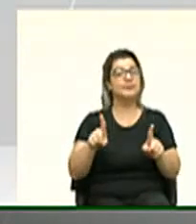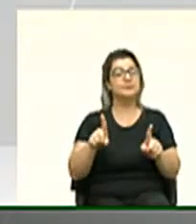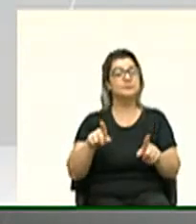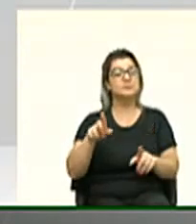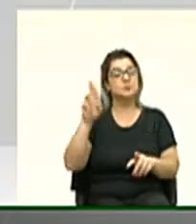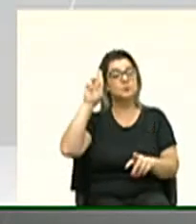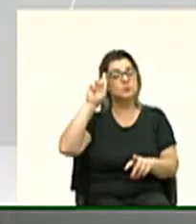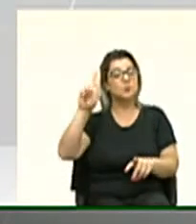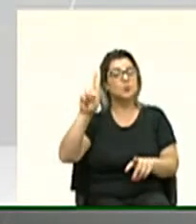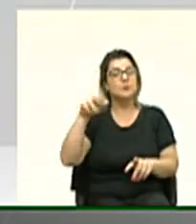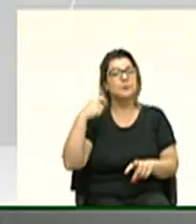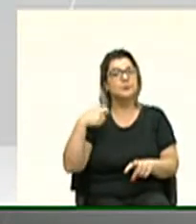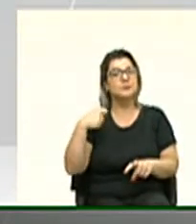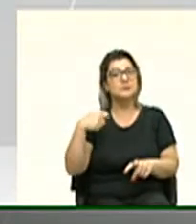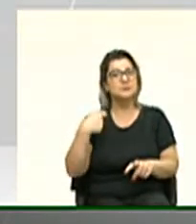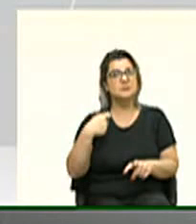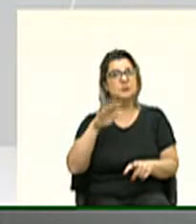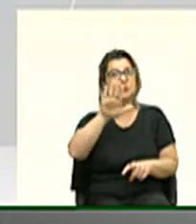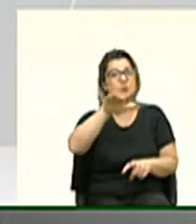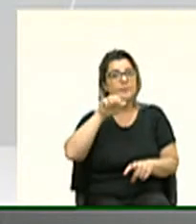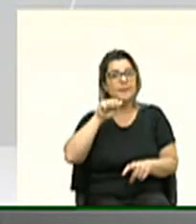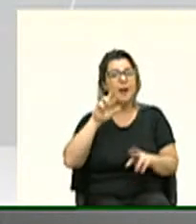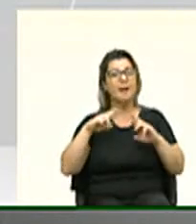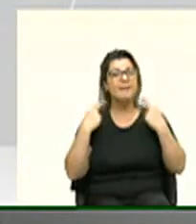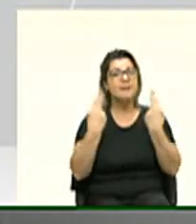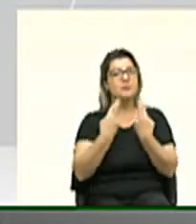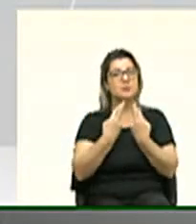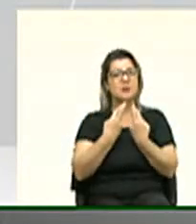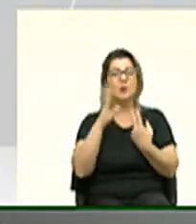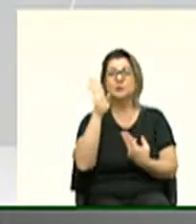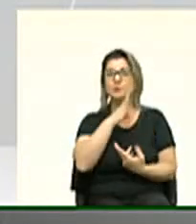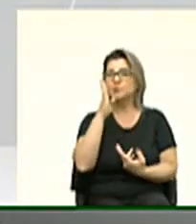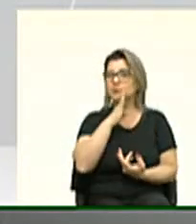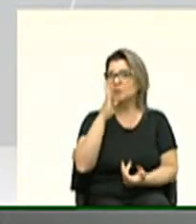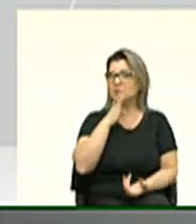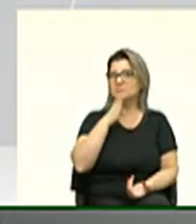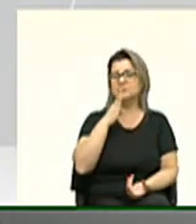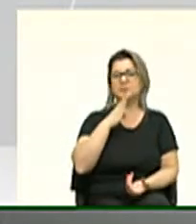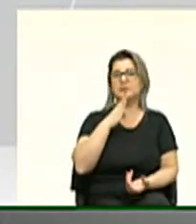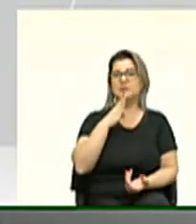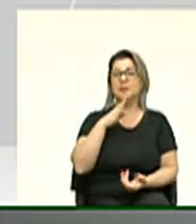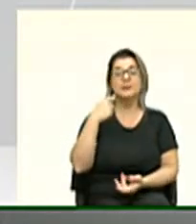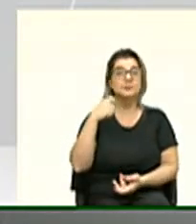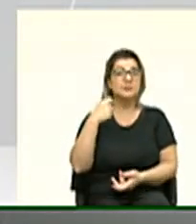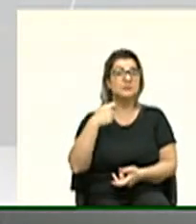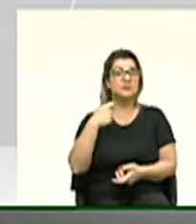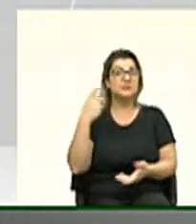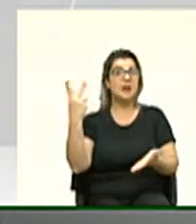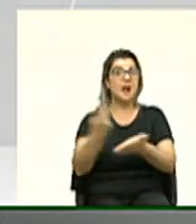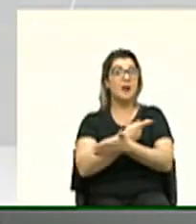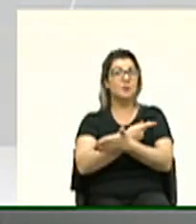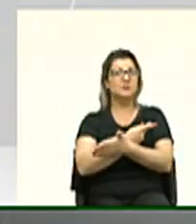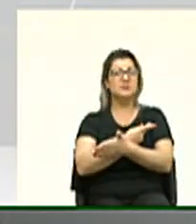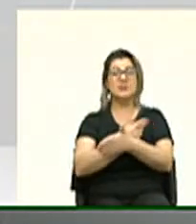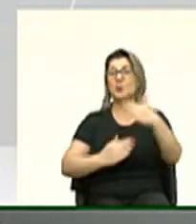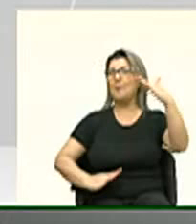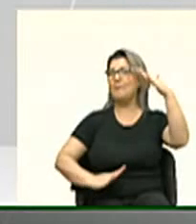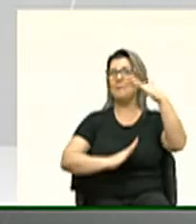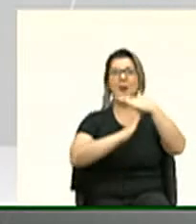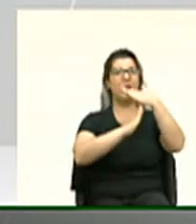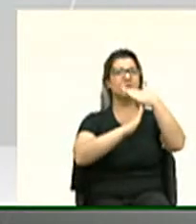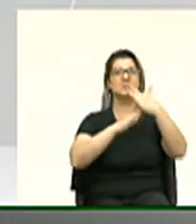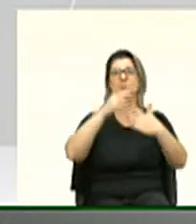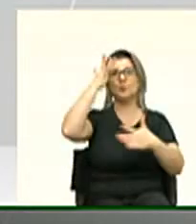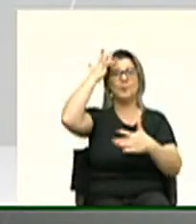precisaria chamar essa reunião em regime de urgência. Isso teria que acontecer no máximo amanhã, entende?